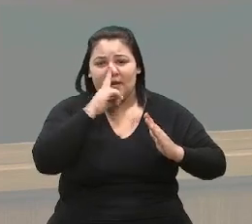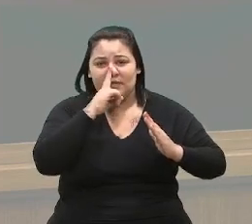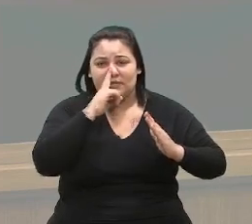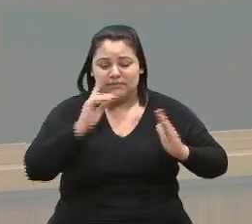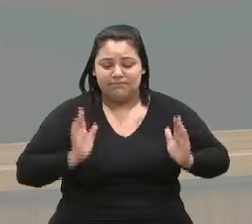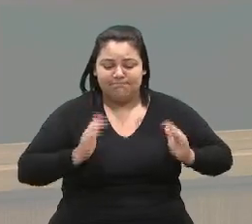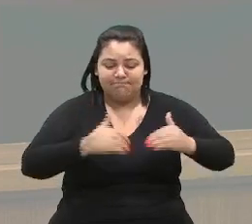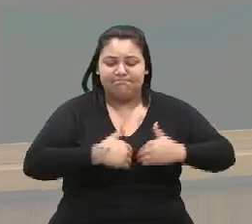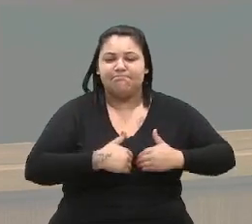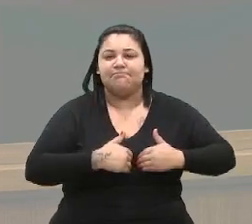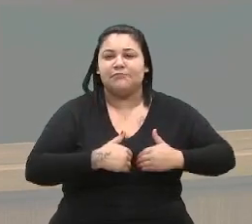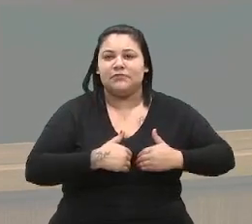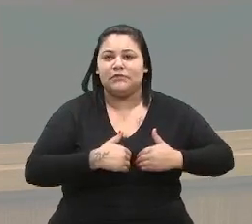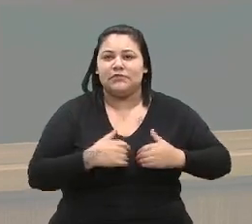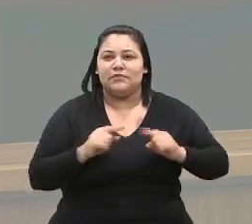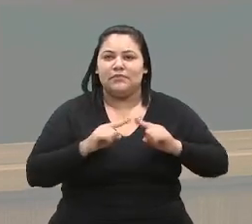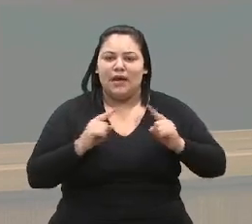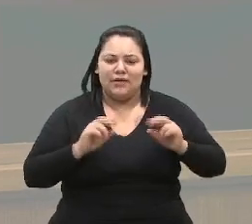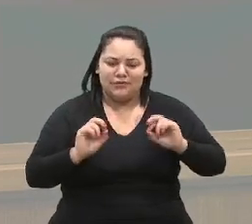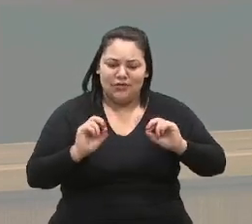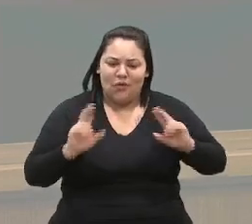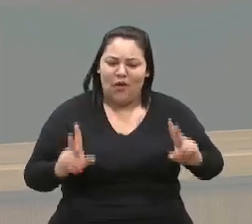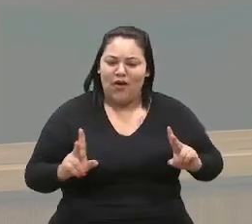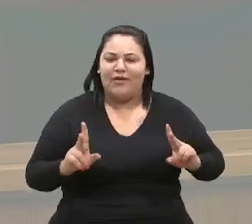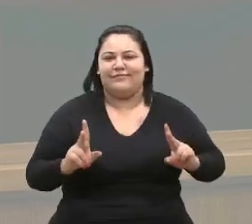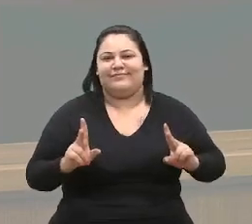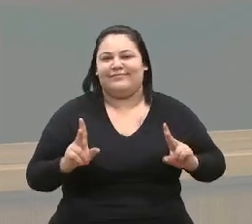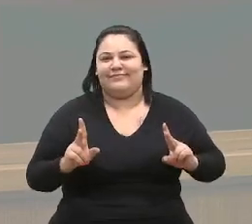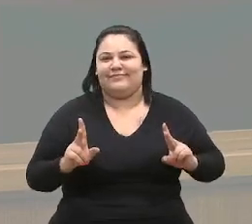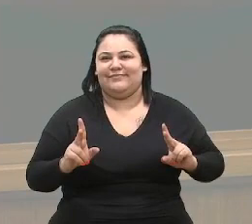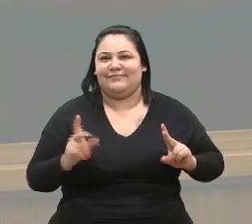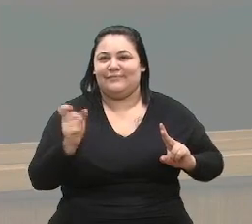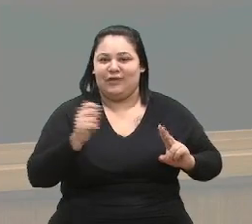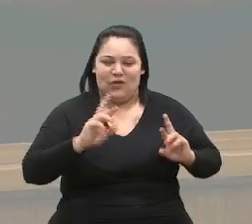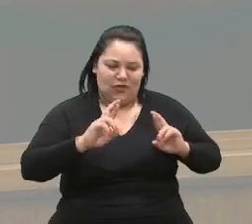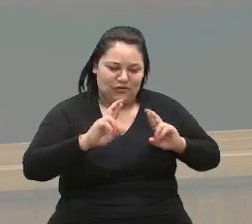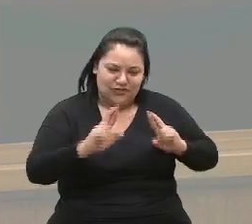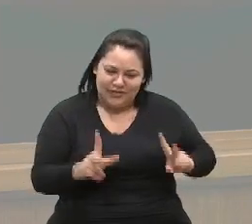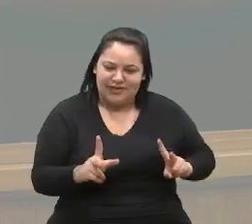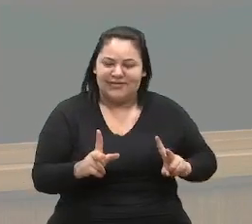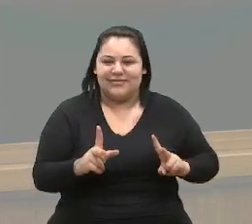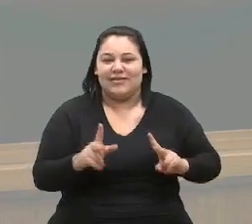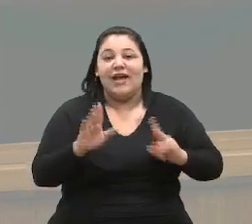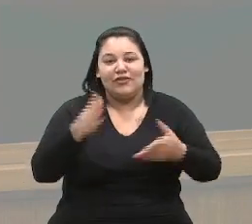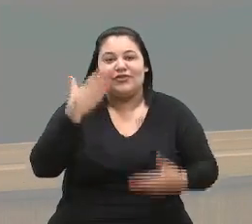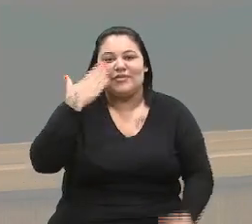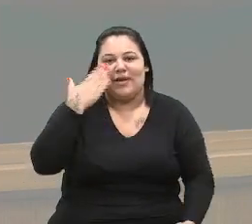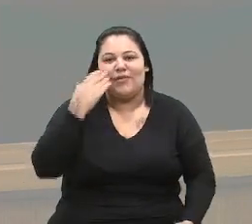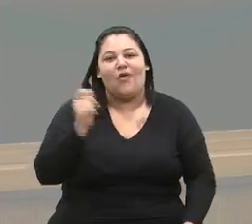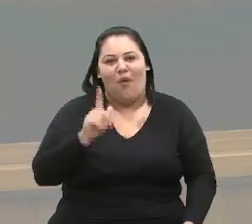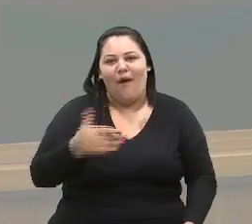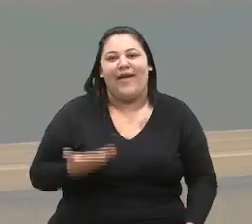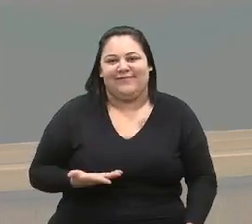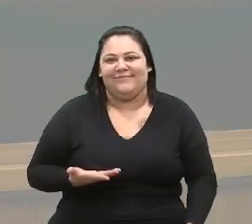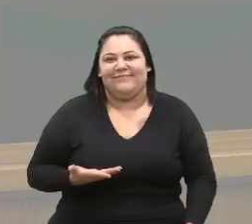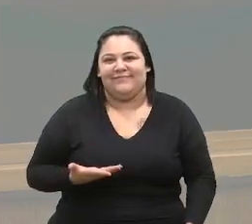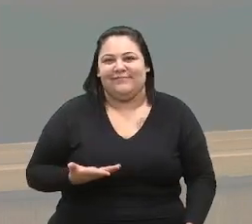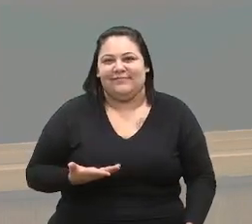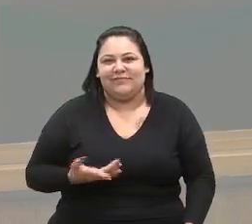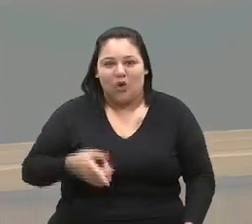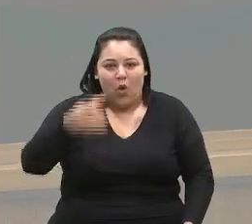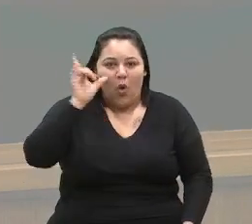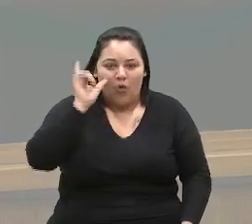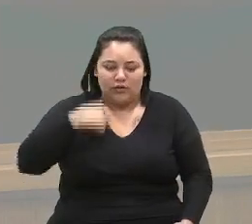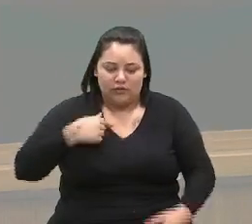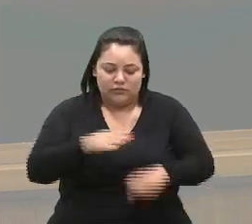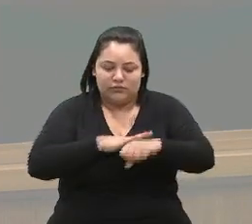mas qual é a diferença, né? E aí a gente sabe qual é a diferença. Ontem também, casualmente, eu conversei com uma